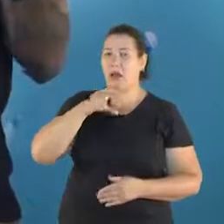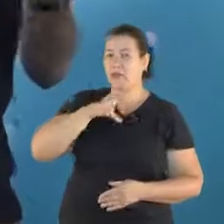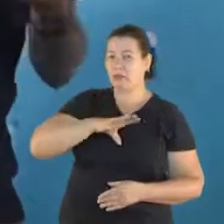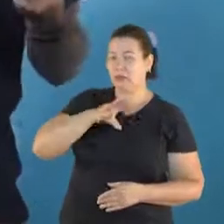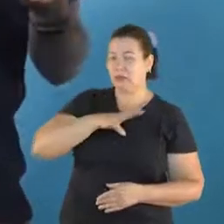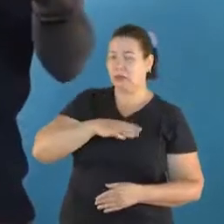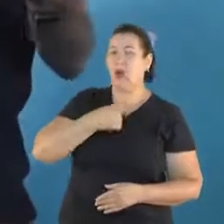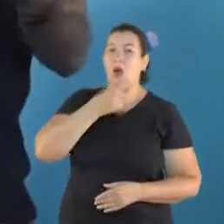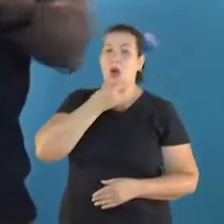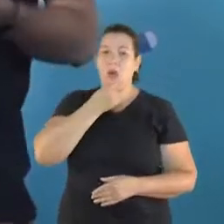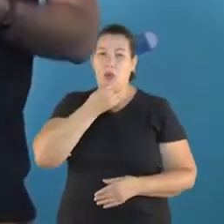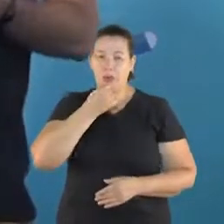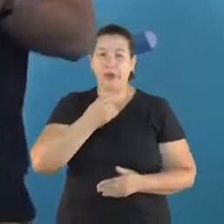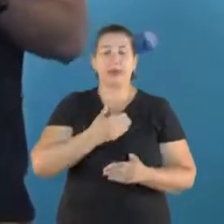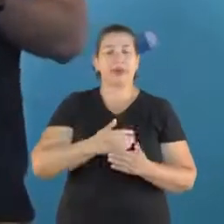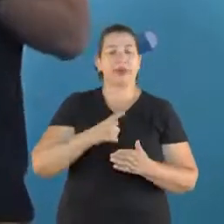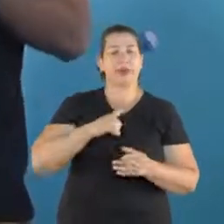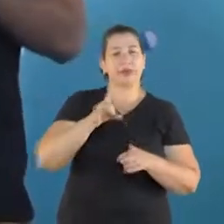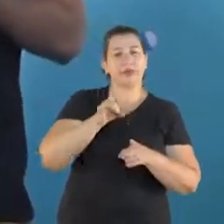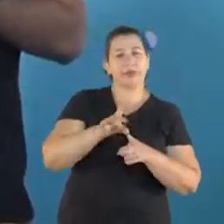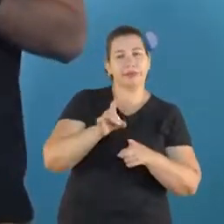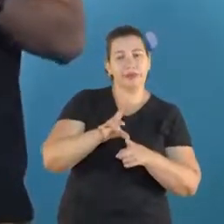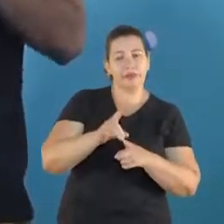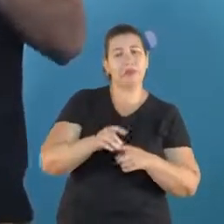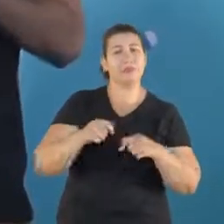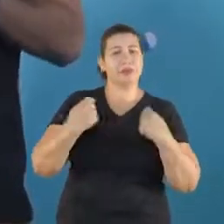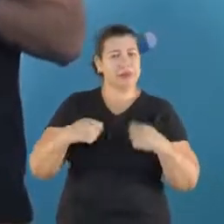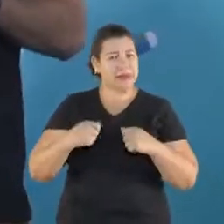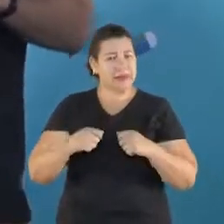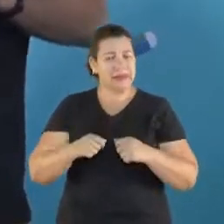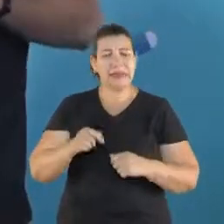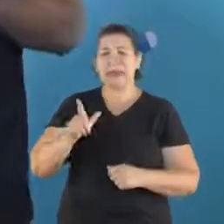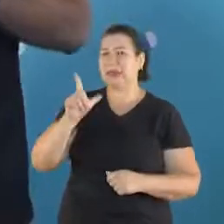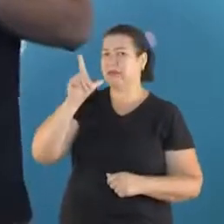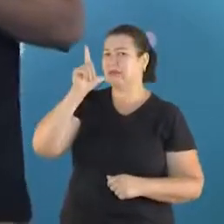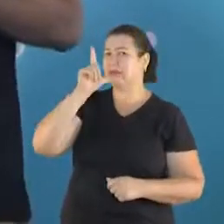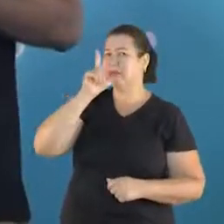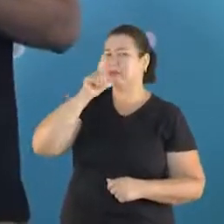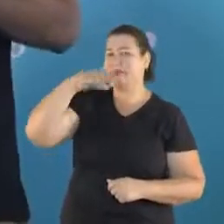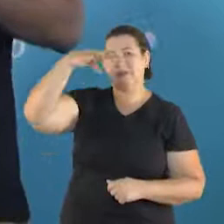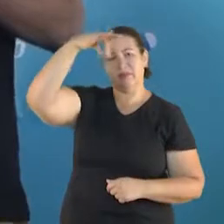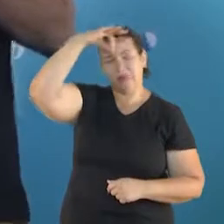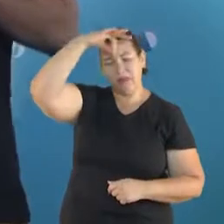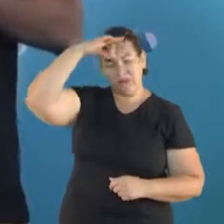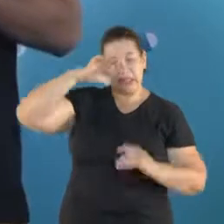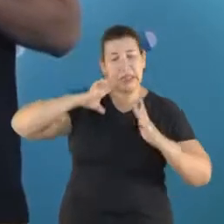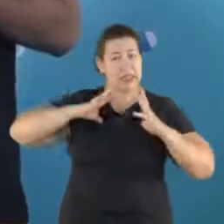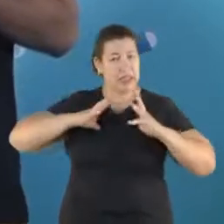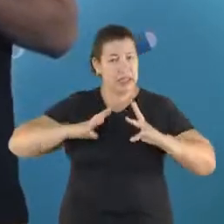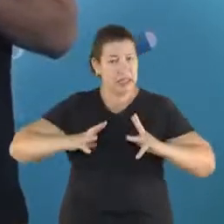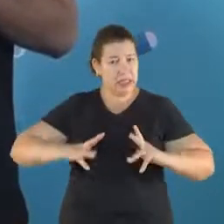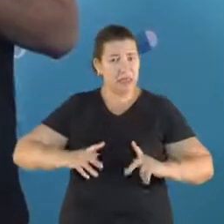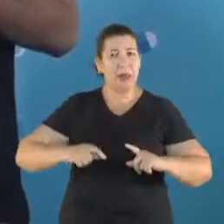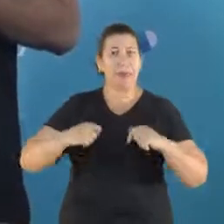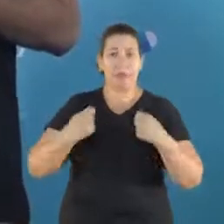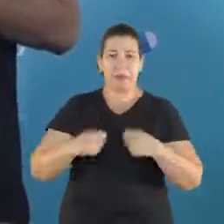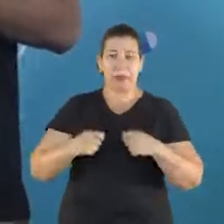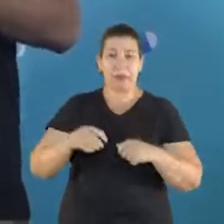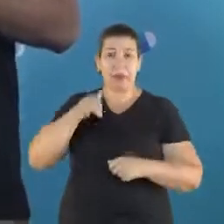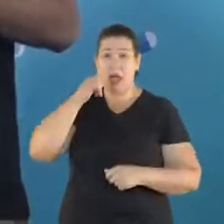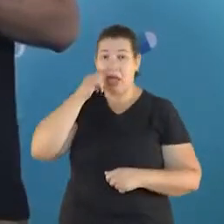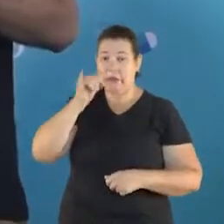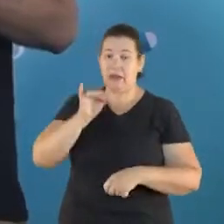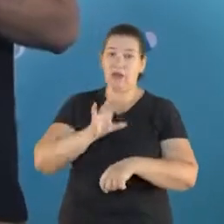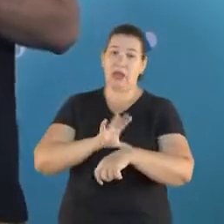da ejaculação dos meninos, a higiene desses órgãos ela deve ser bem cuidadosa. Além de evitar alguns odores, pode evitar o aparecimento